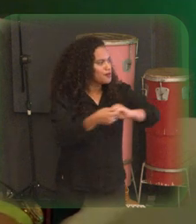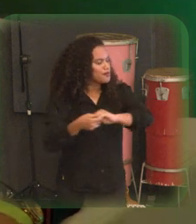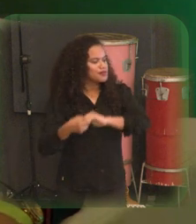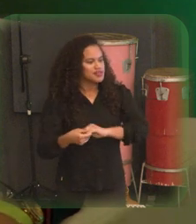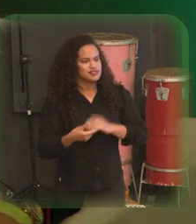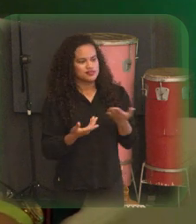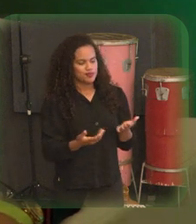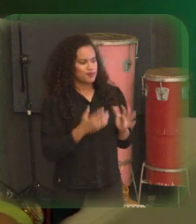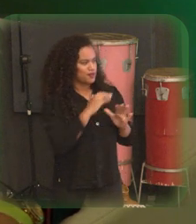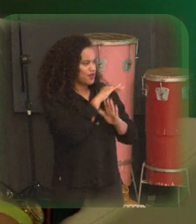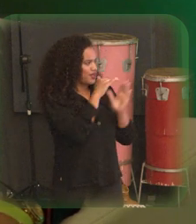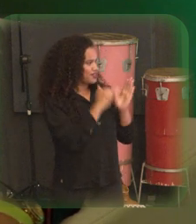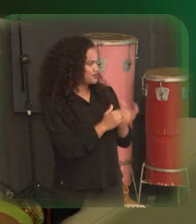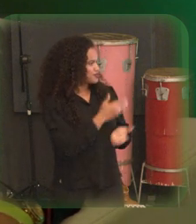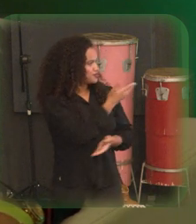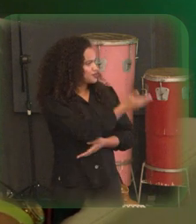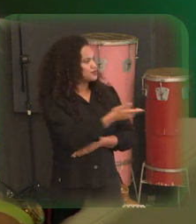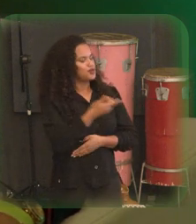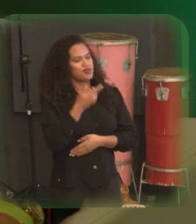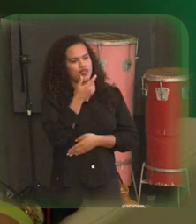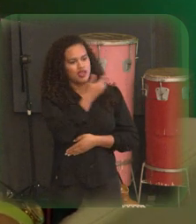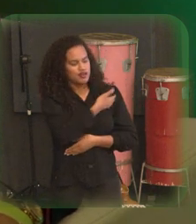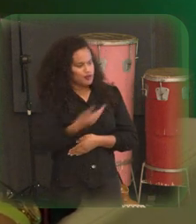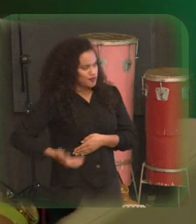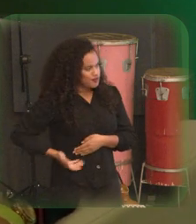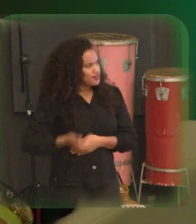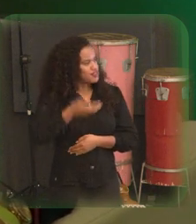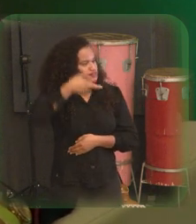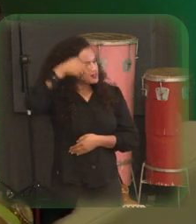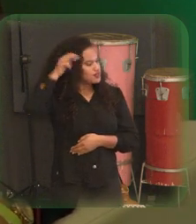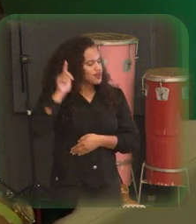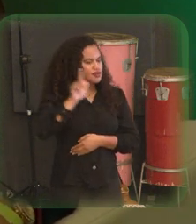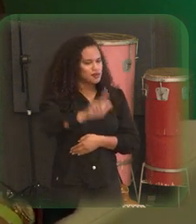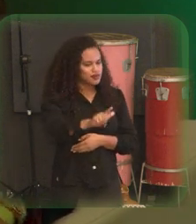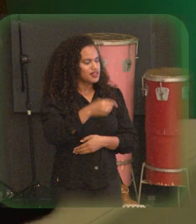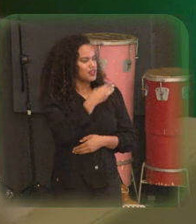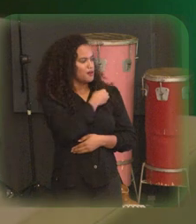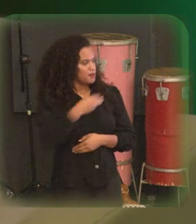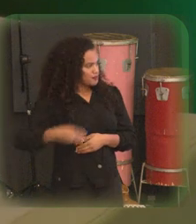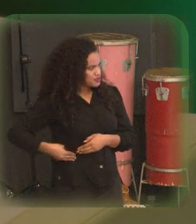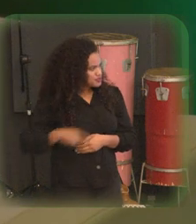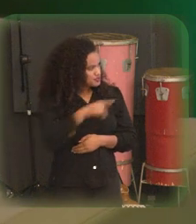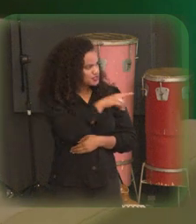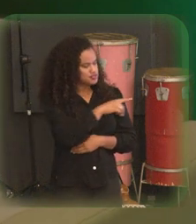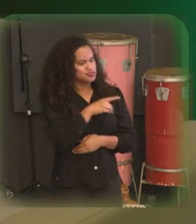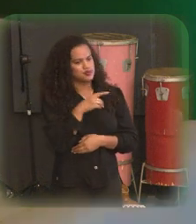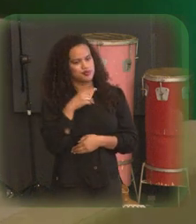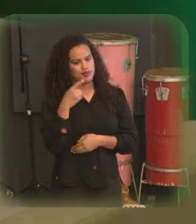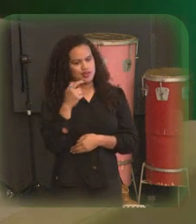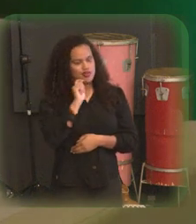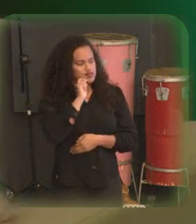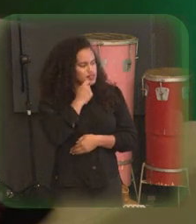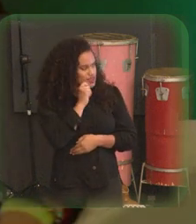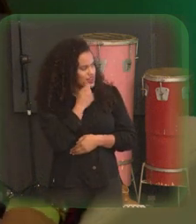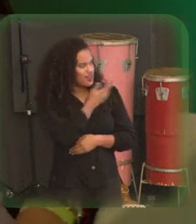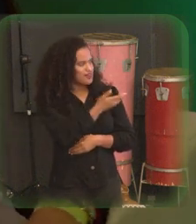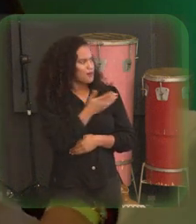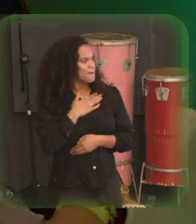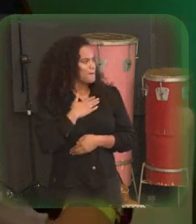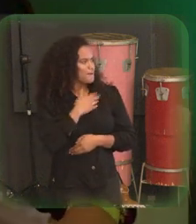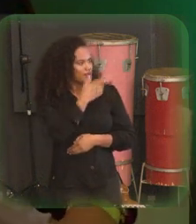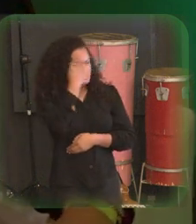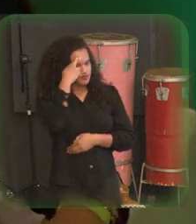nossa governadora, Raquel Lira, do nosso ministro, reitor, Zé Carlos, meu chefe, minha chefe.